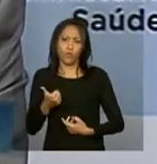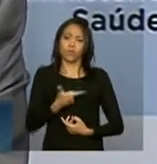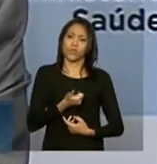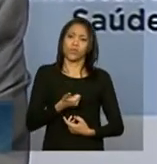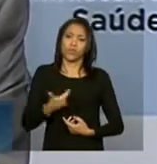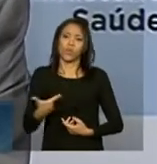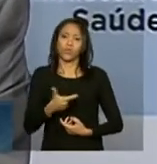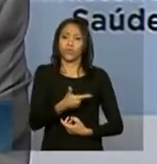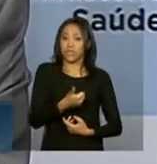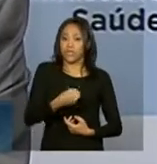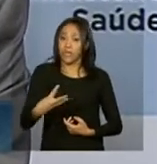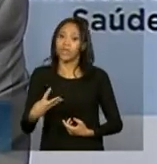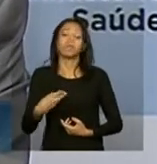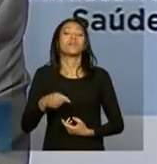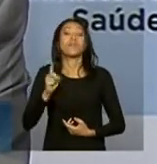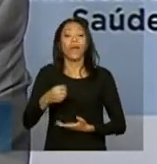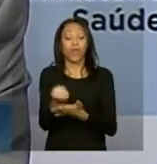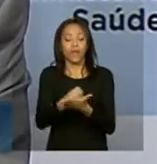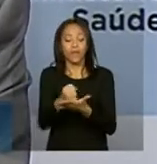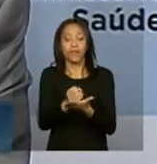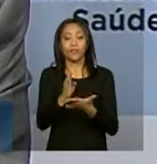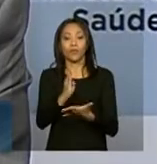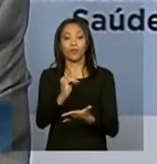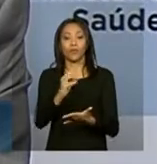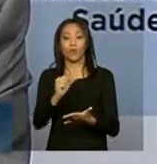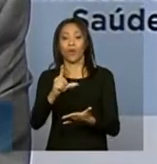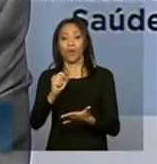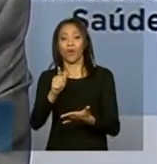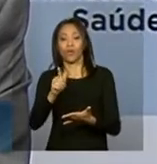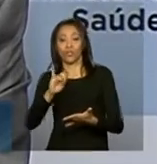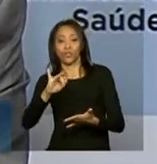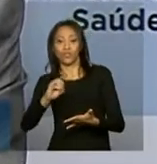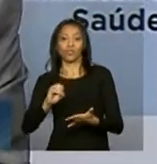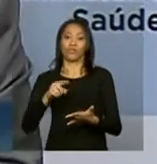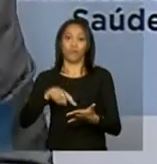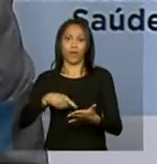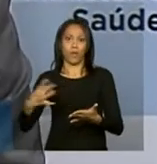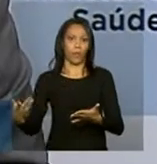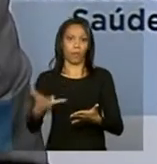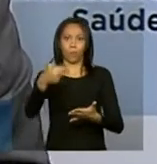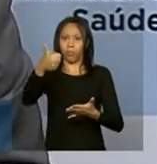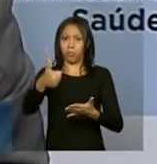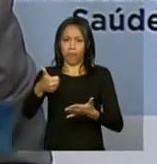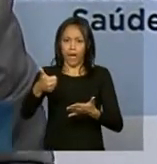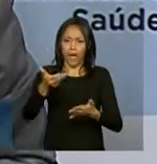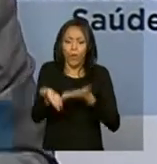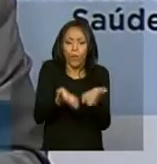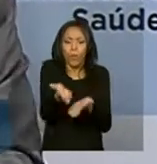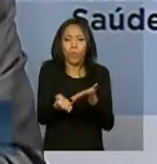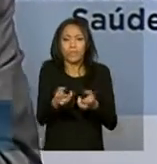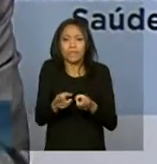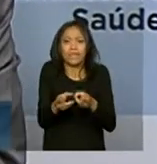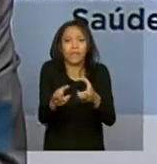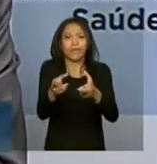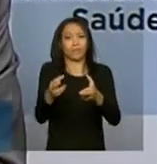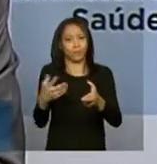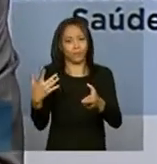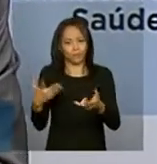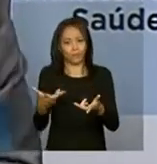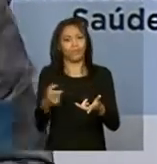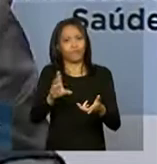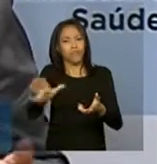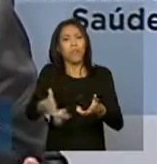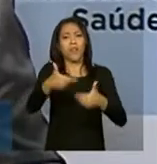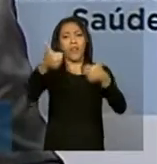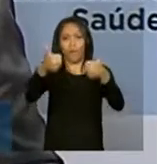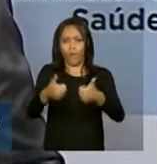São medicamentos biológicos, na sua grande maioria, última fronteira do tratamento do câncer, que dá uma chance maior de qualidade